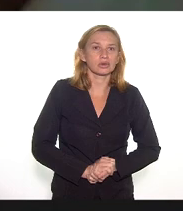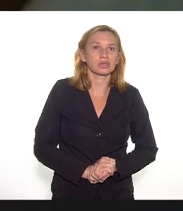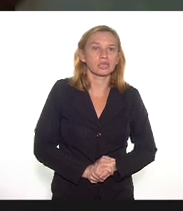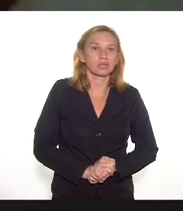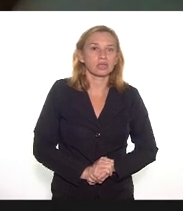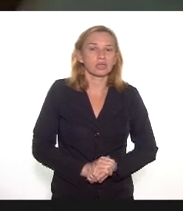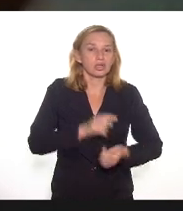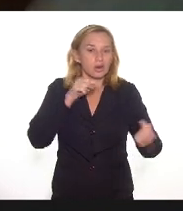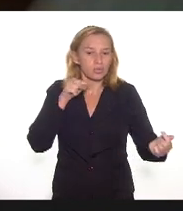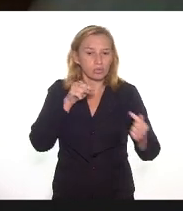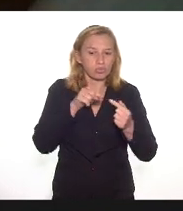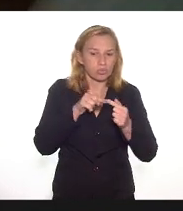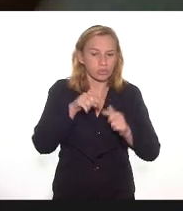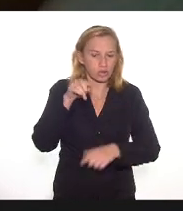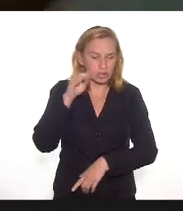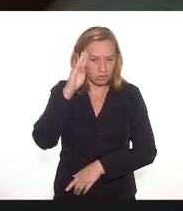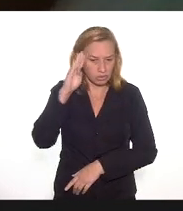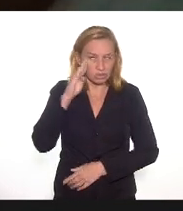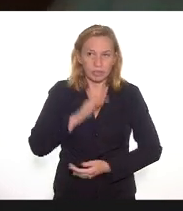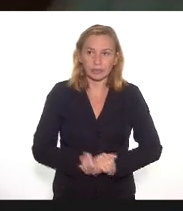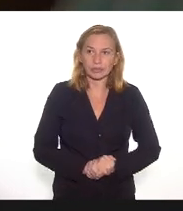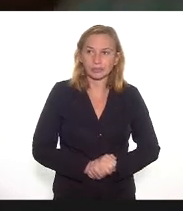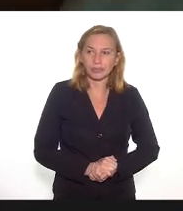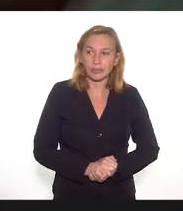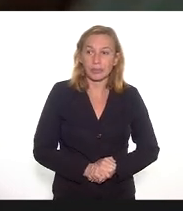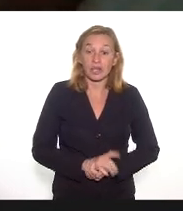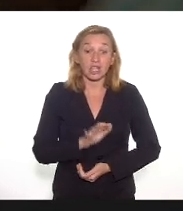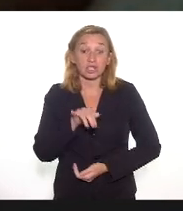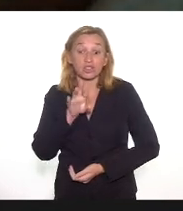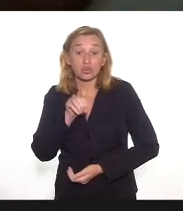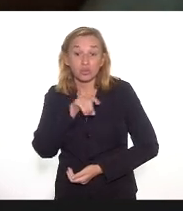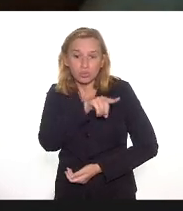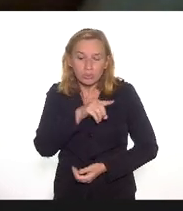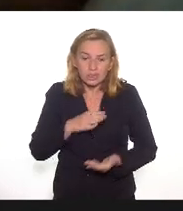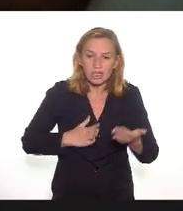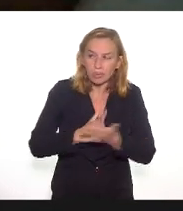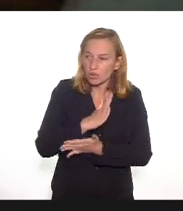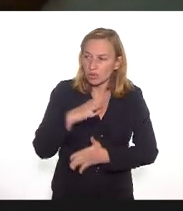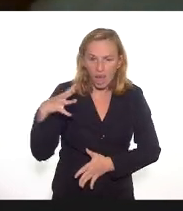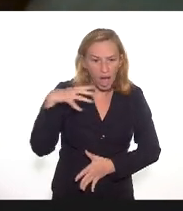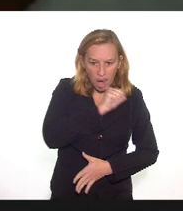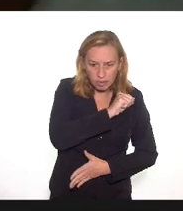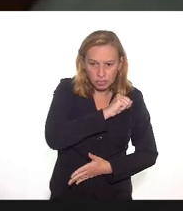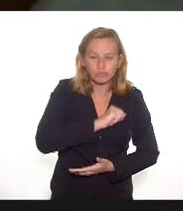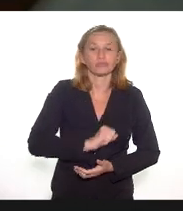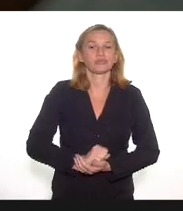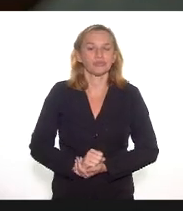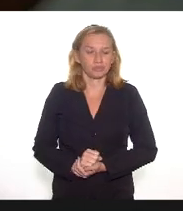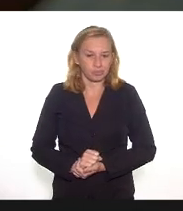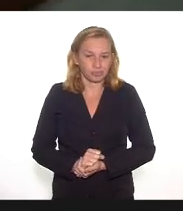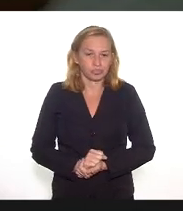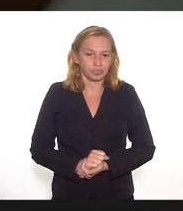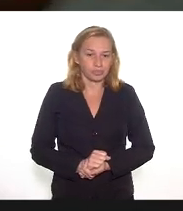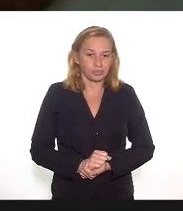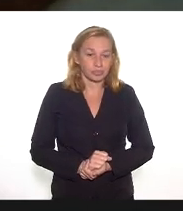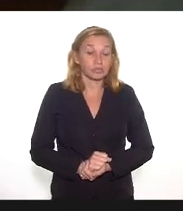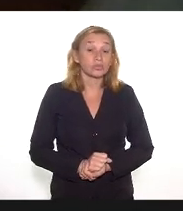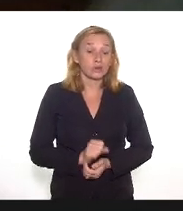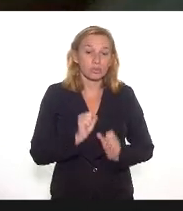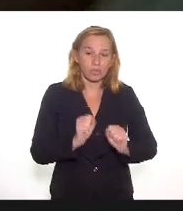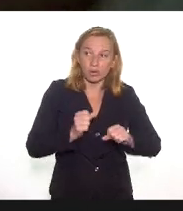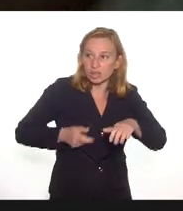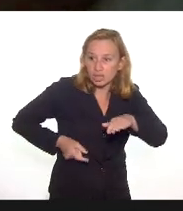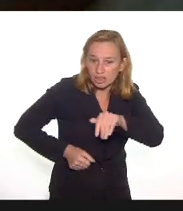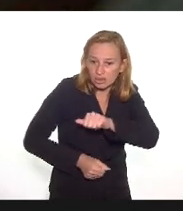Esse é o ponto central. Então, esse fundo tem que ser aprovado o mais rápido possível para que ele possa